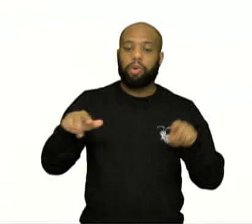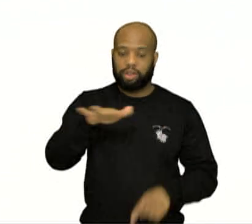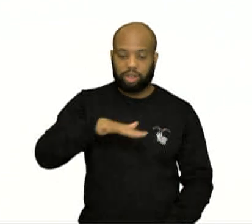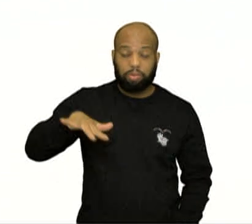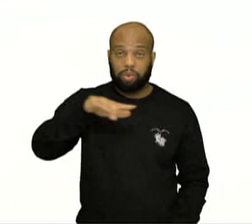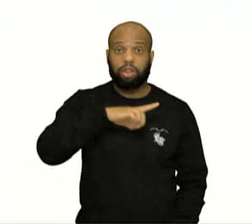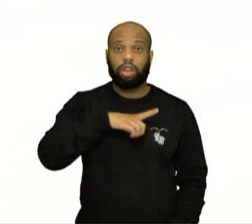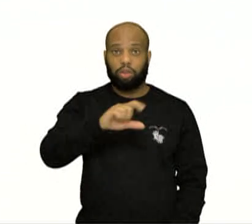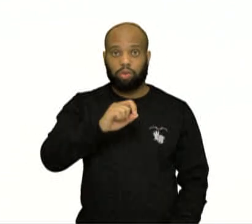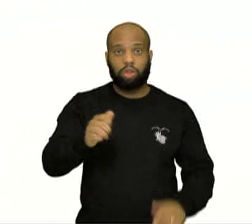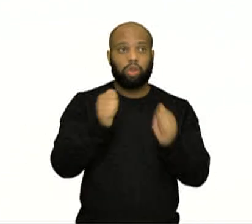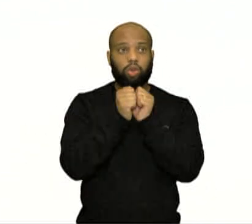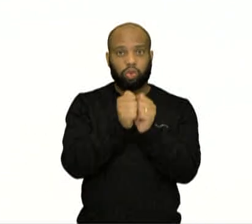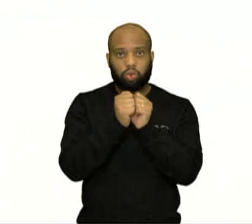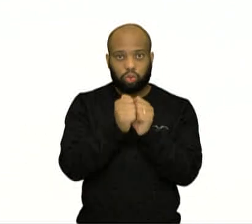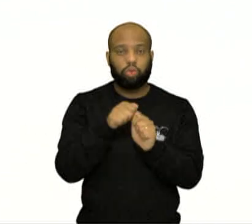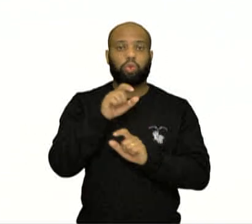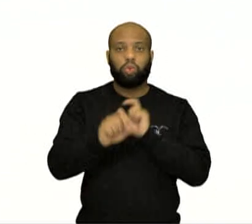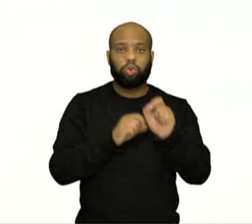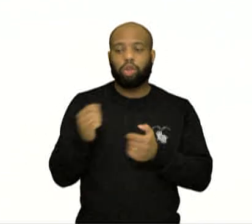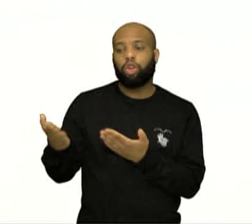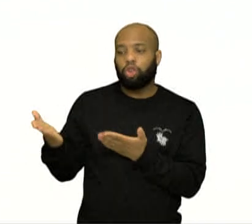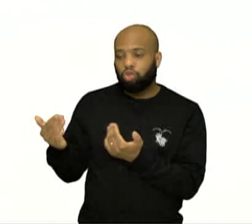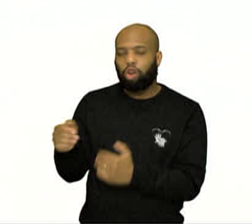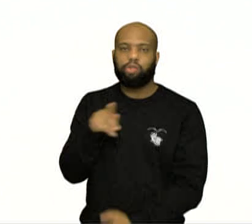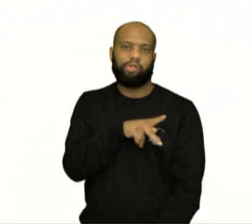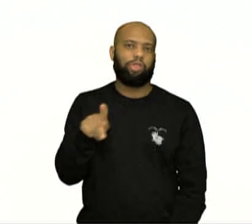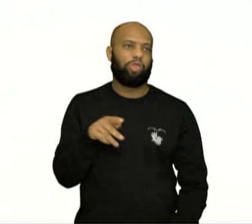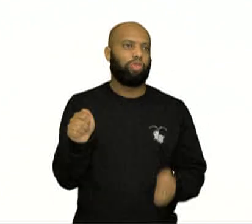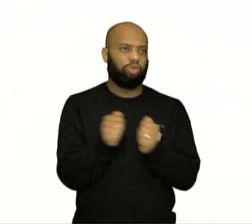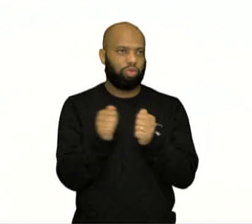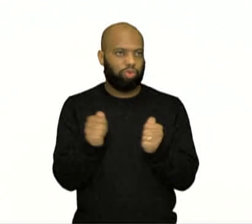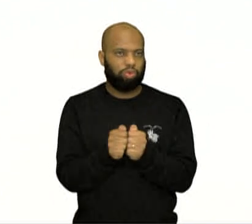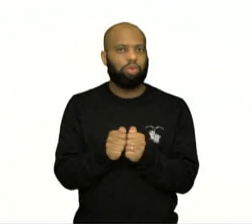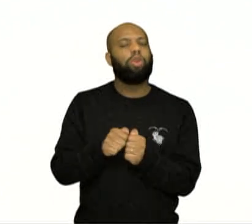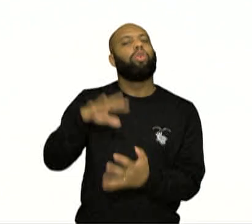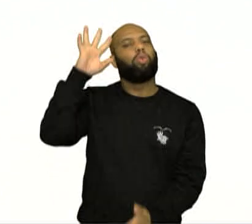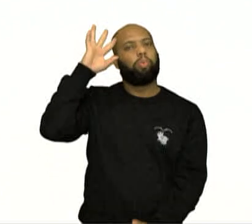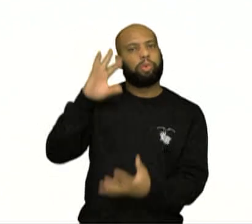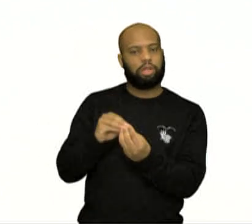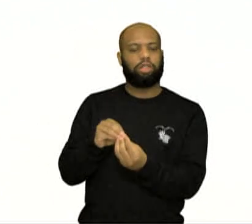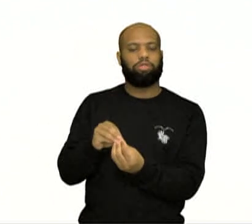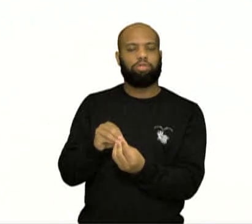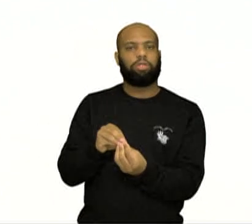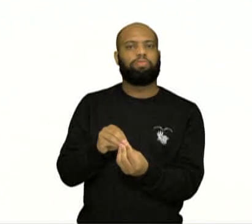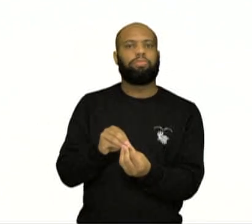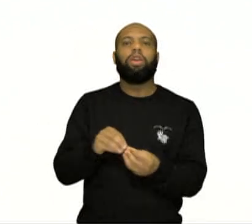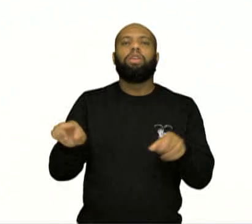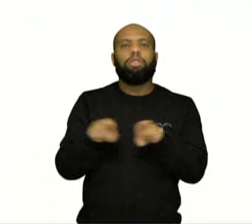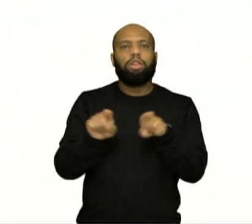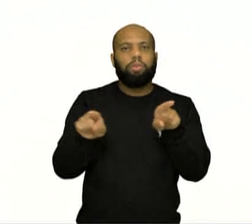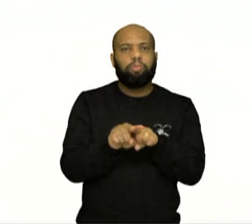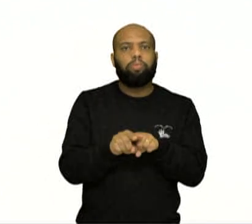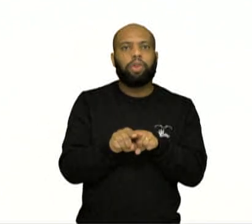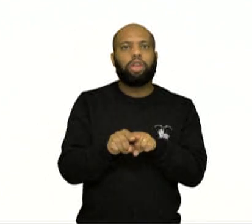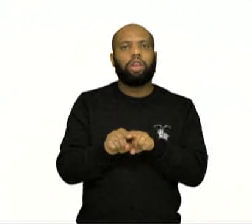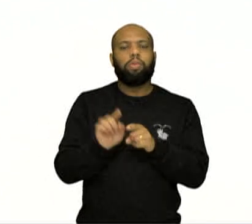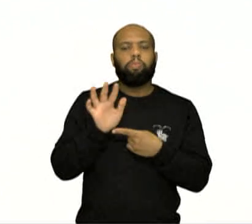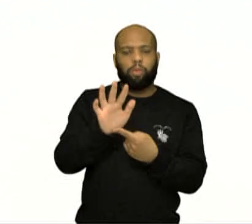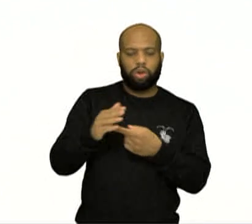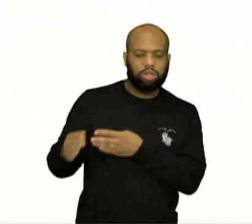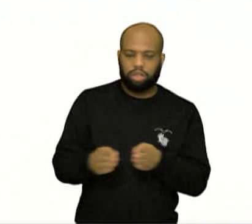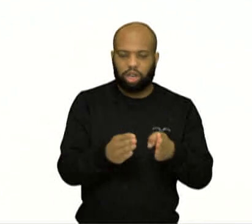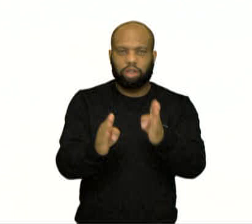que eles têm ao seu lado um jovem professor que entende aqueles garotos e os guia nas descobertas